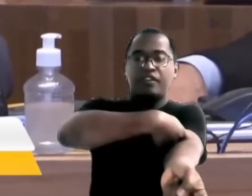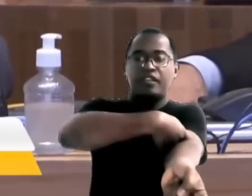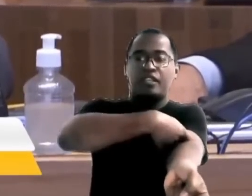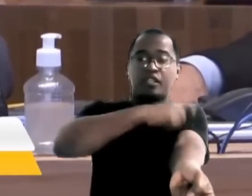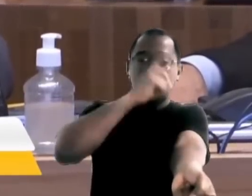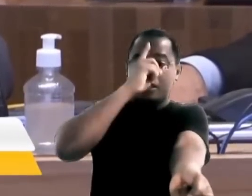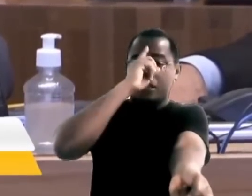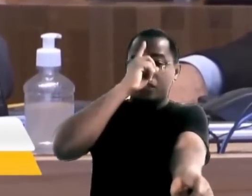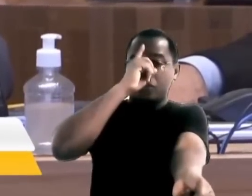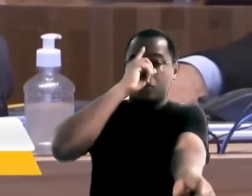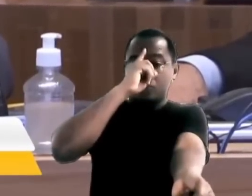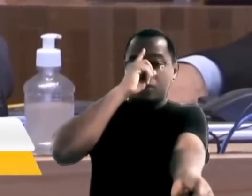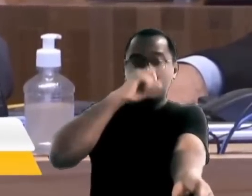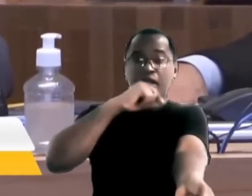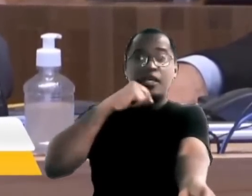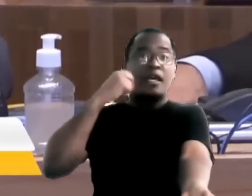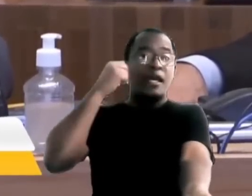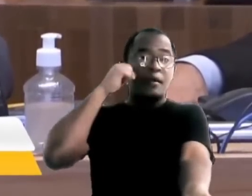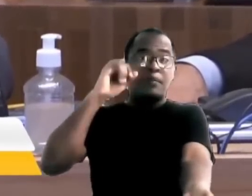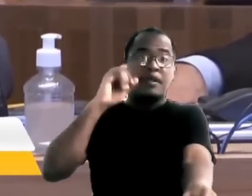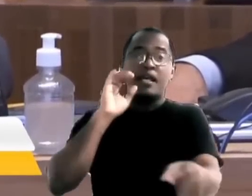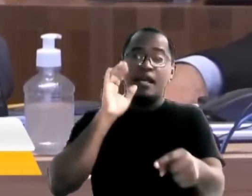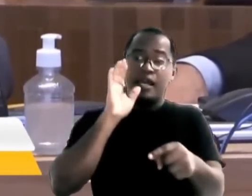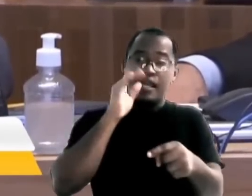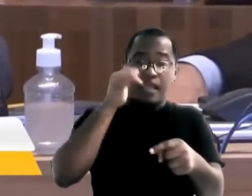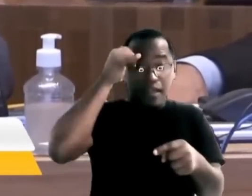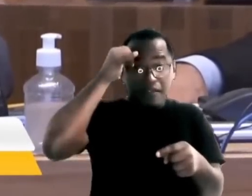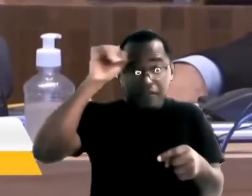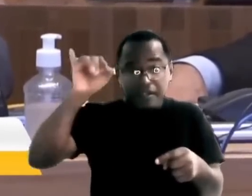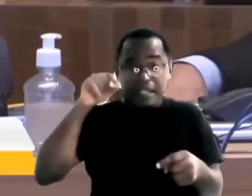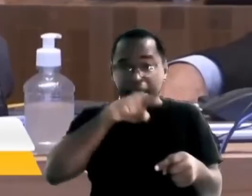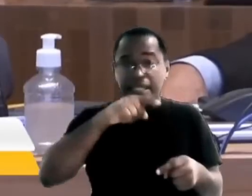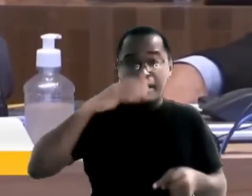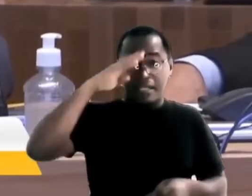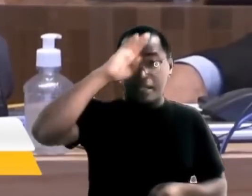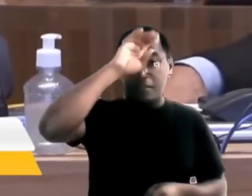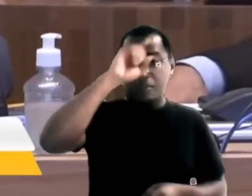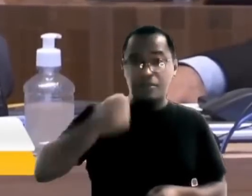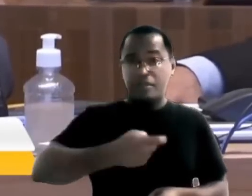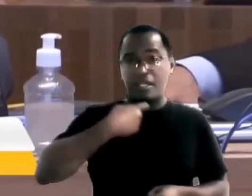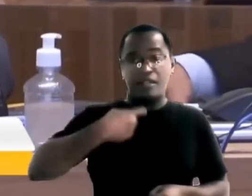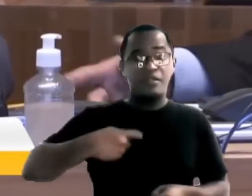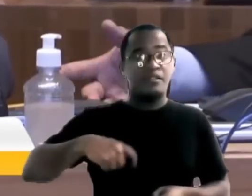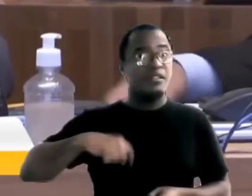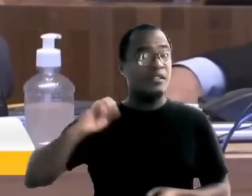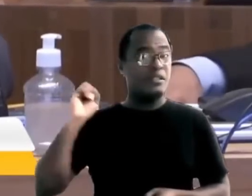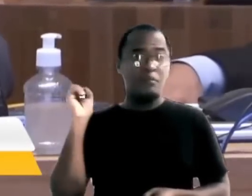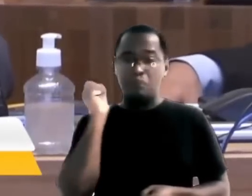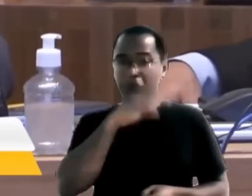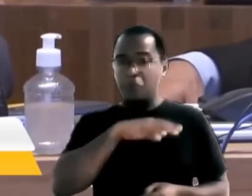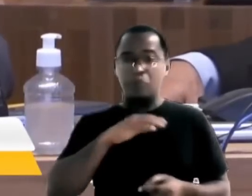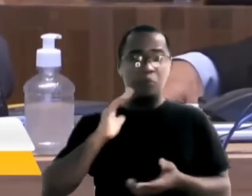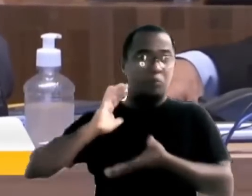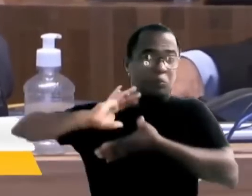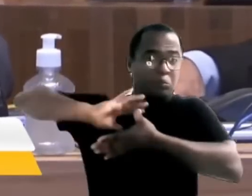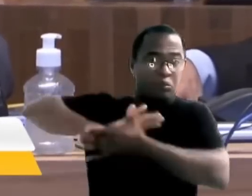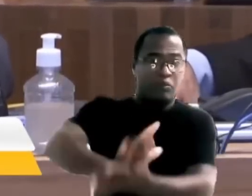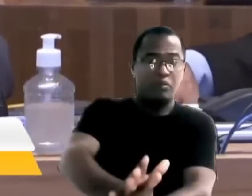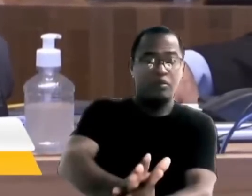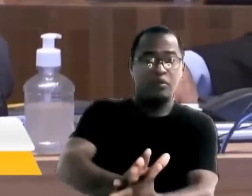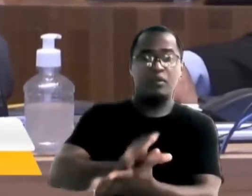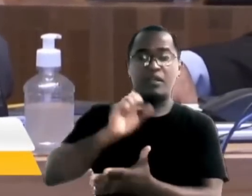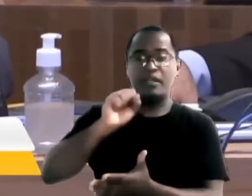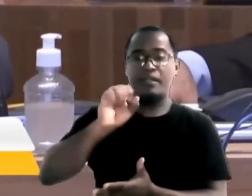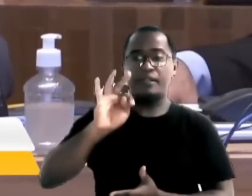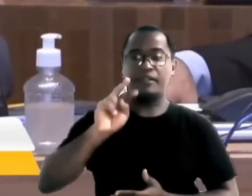ex-presidente Bolsonaro a tomar uma atitude mais drástica contra o STF. O senhor poderia explicar melhor isso? E qual